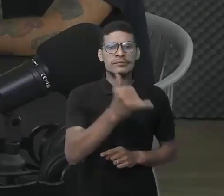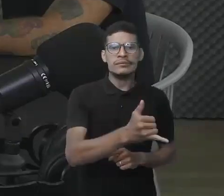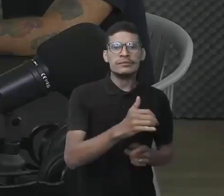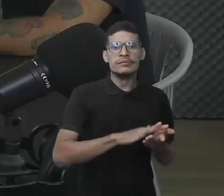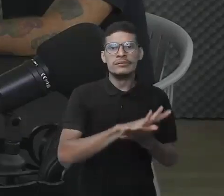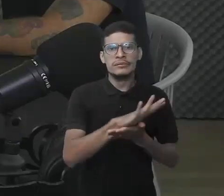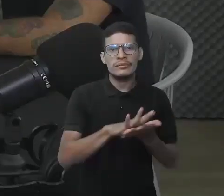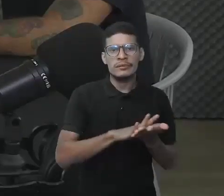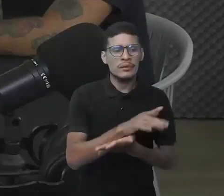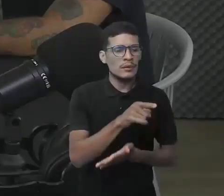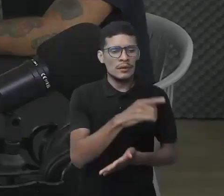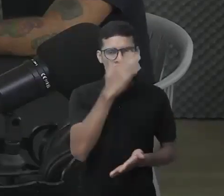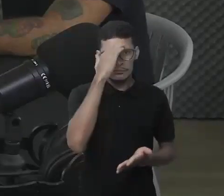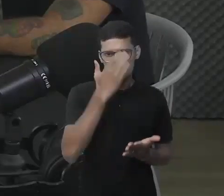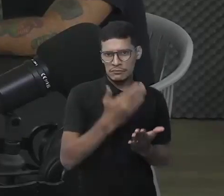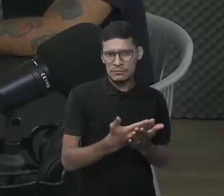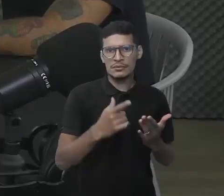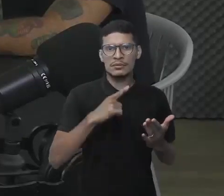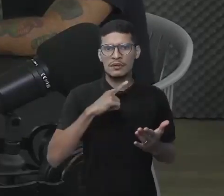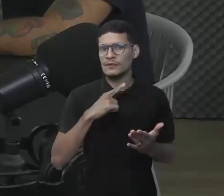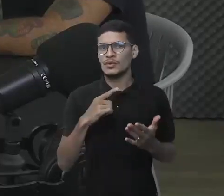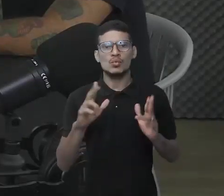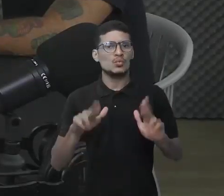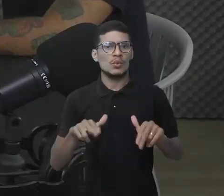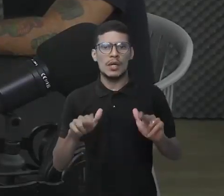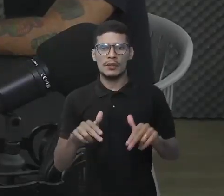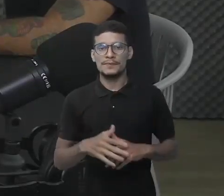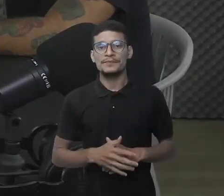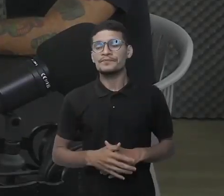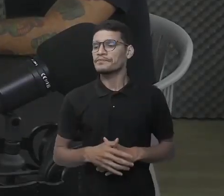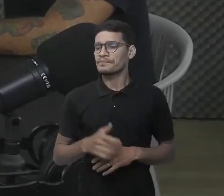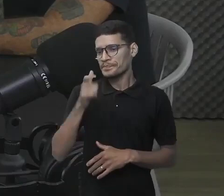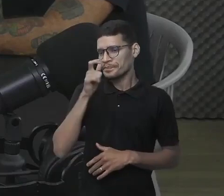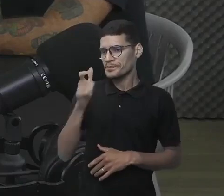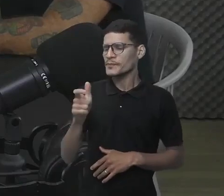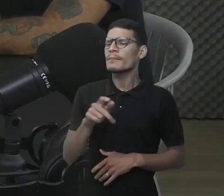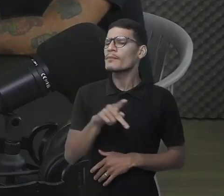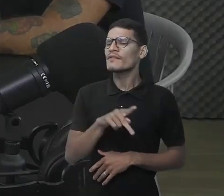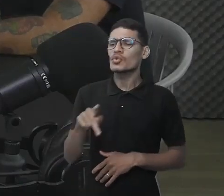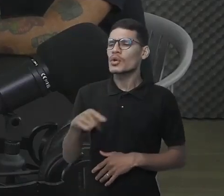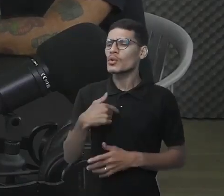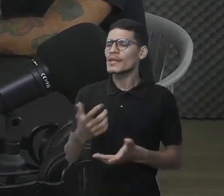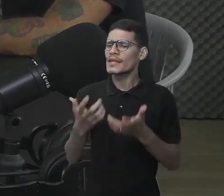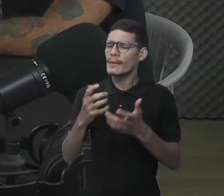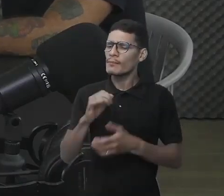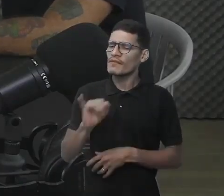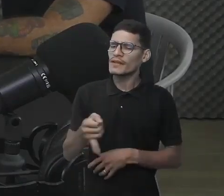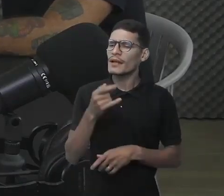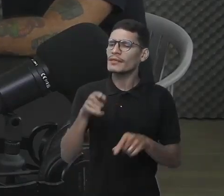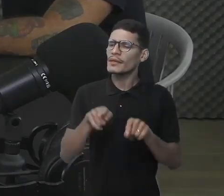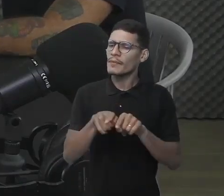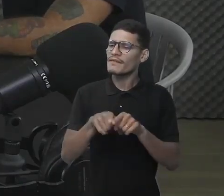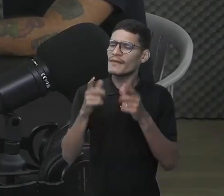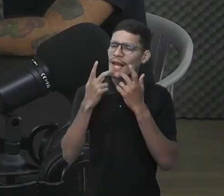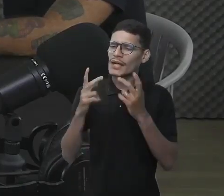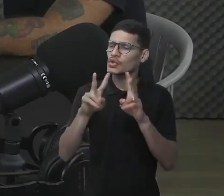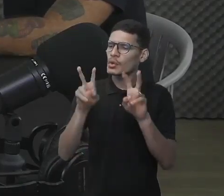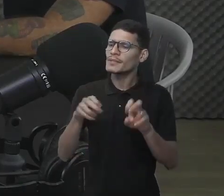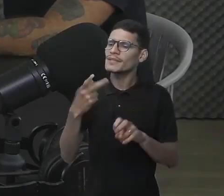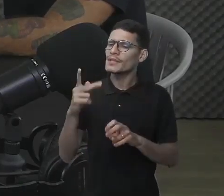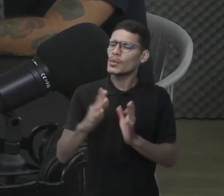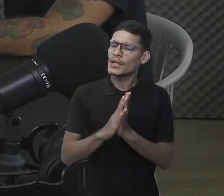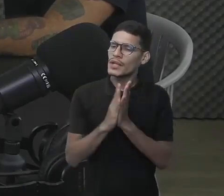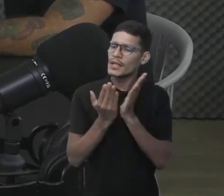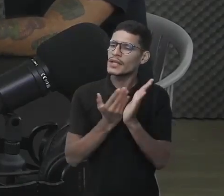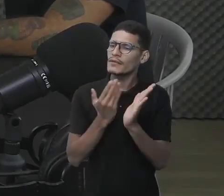ela teve a confiança para falar. Interessante. Professora, eu queria aproveitar para falar sobre o seu livro, né,